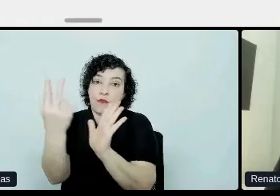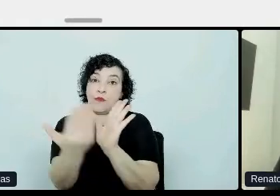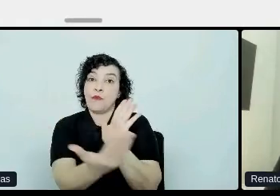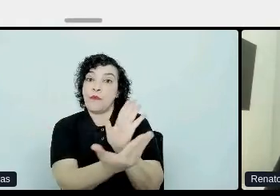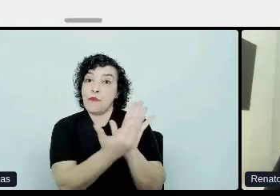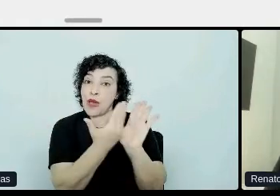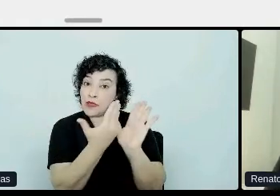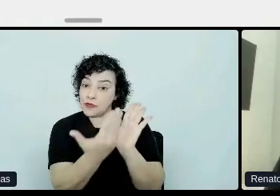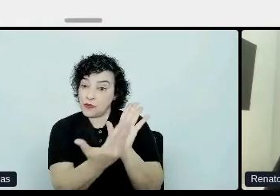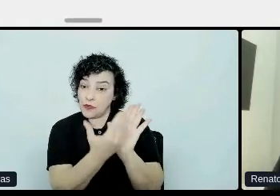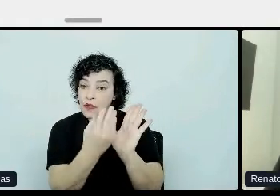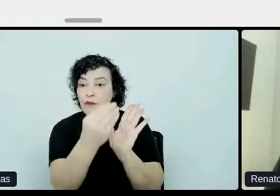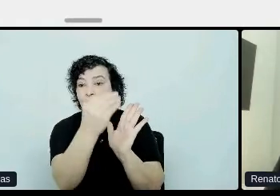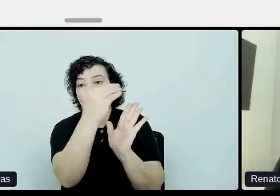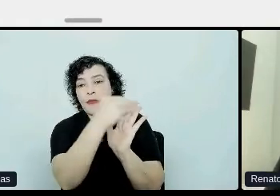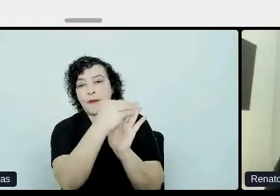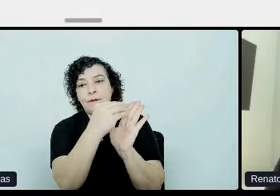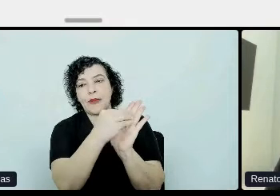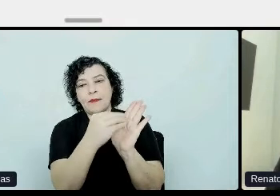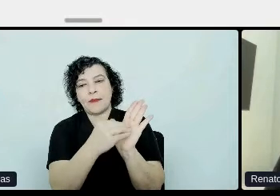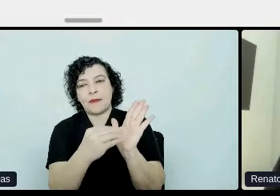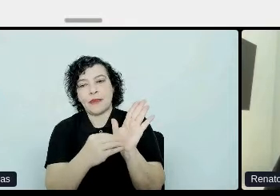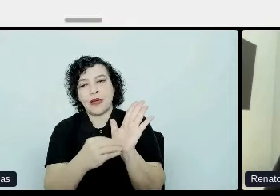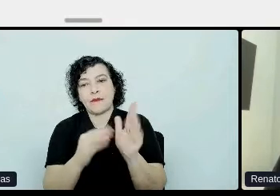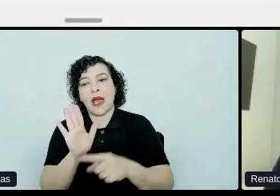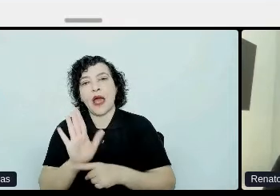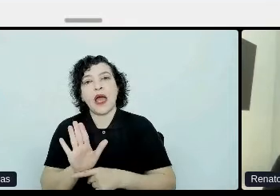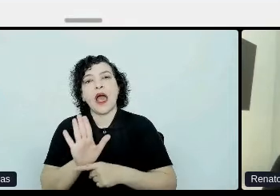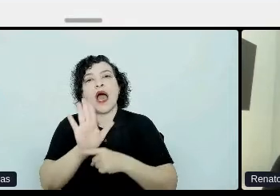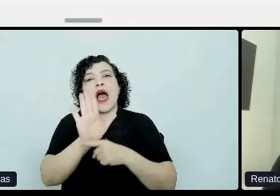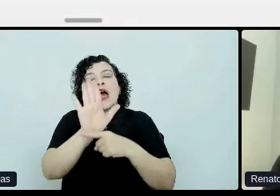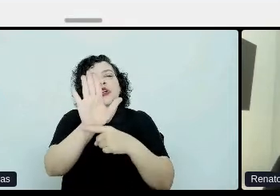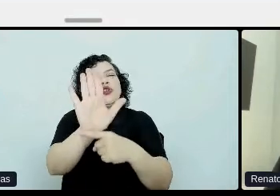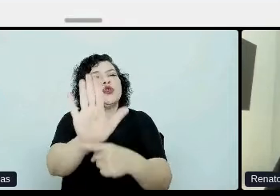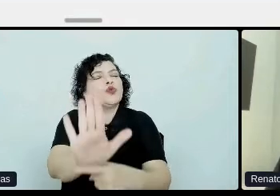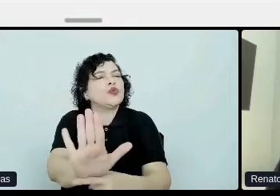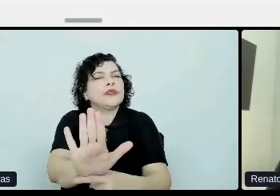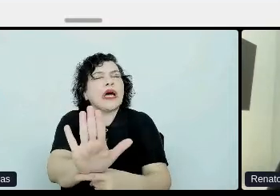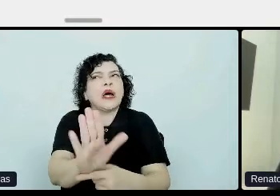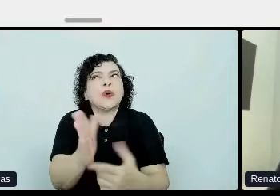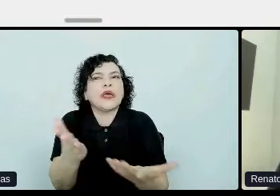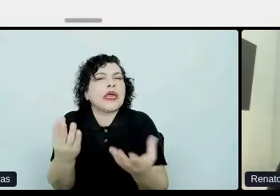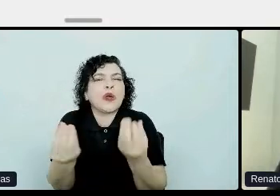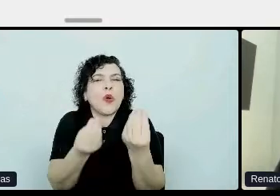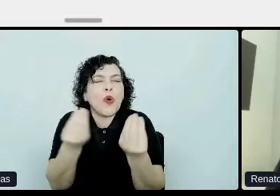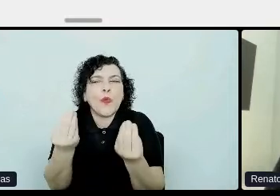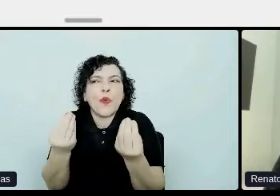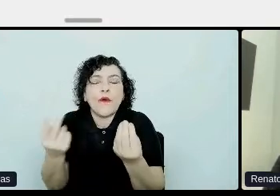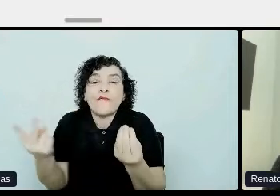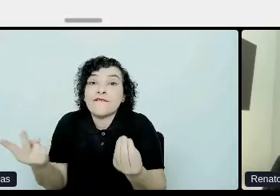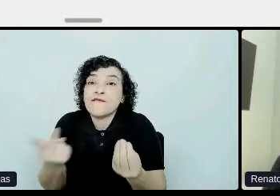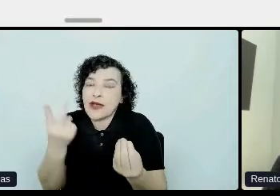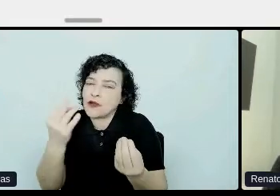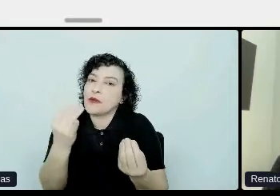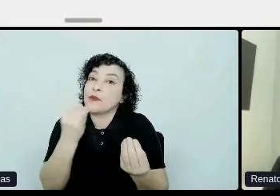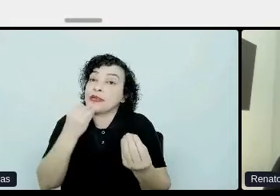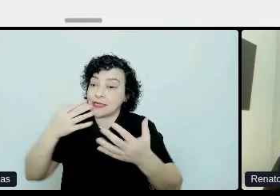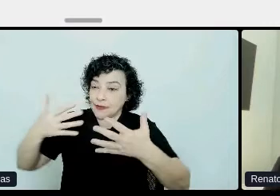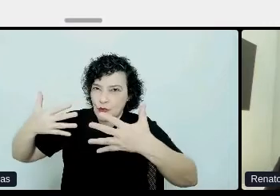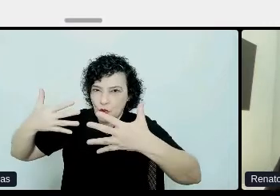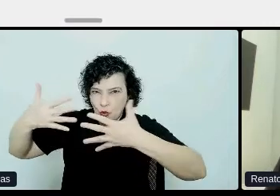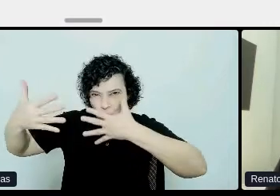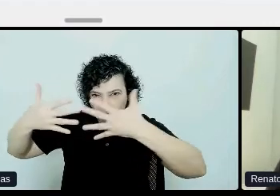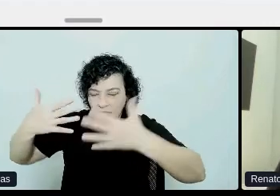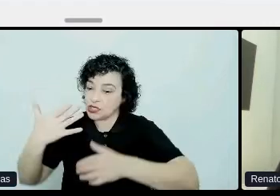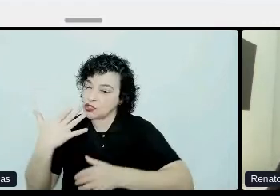para você resolver o que entrega mais valor. Então, quando a gente está falando de contraste, o manual apresenta uma opção